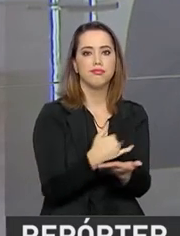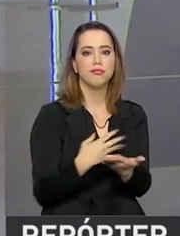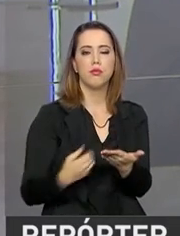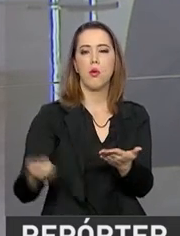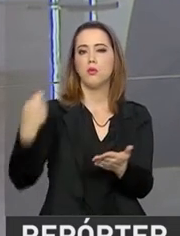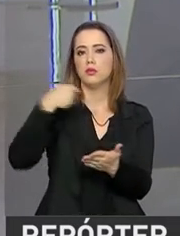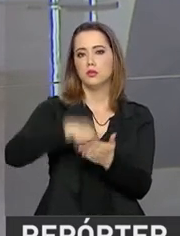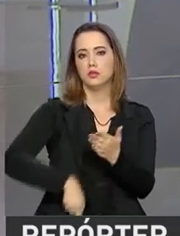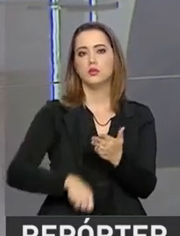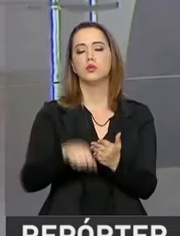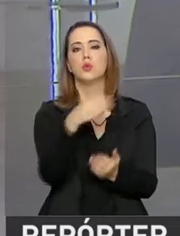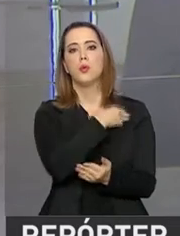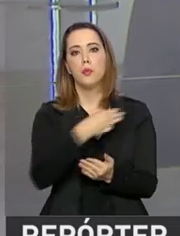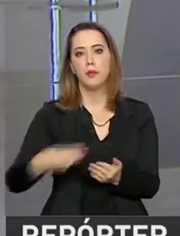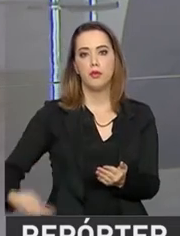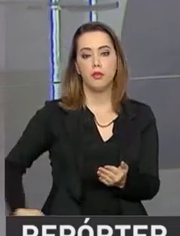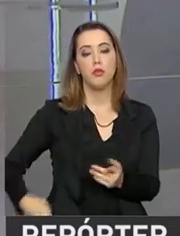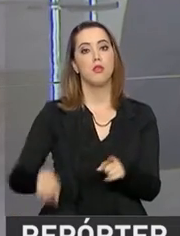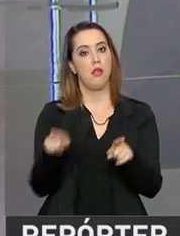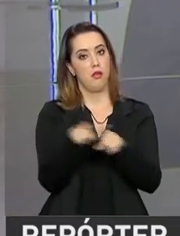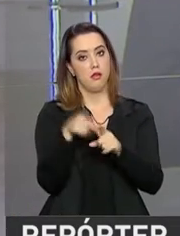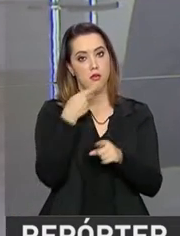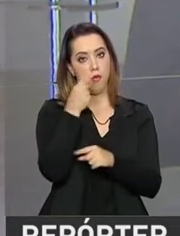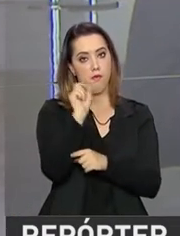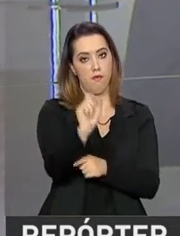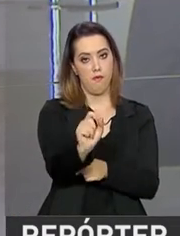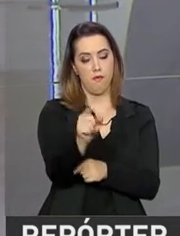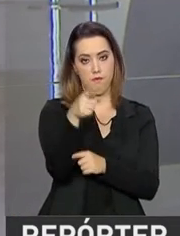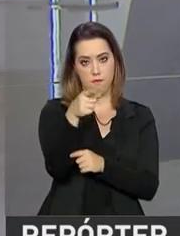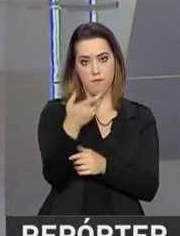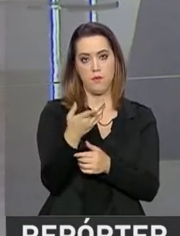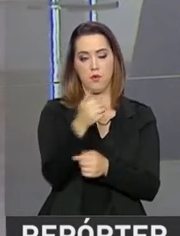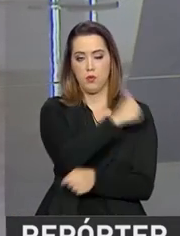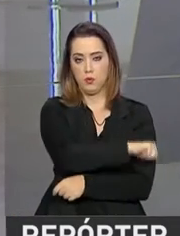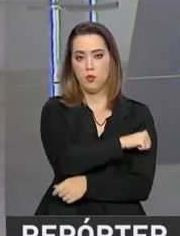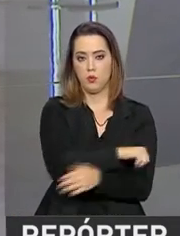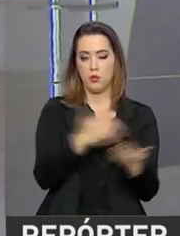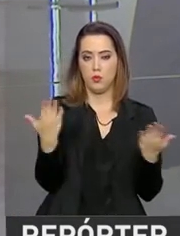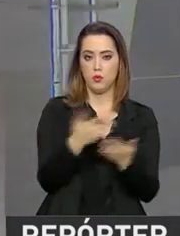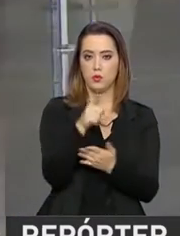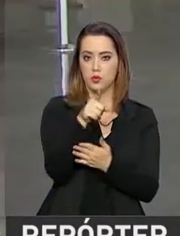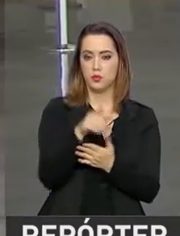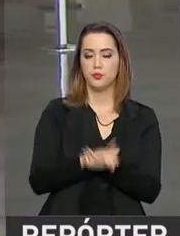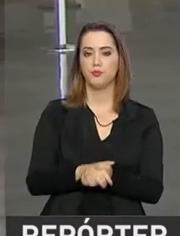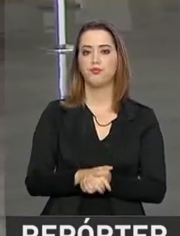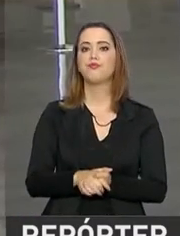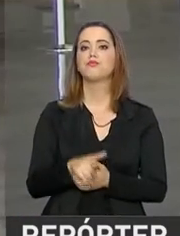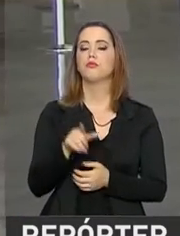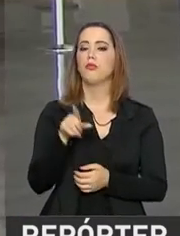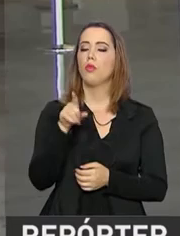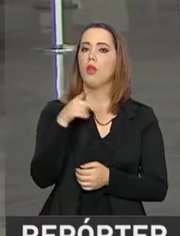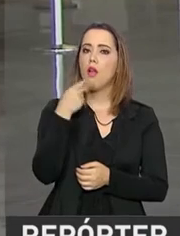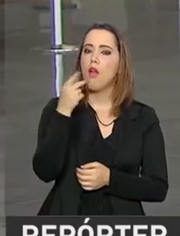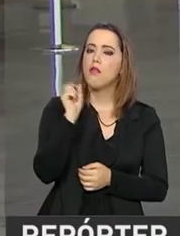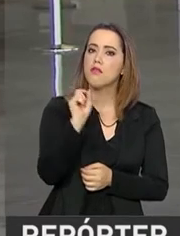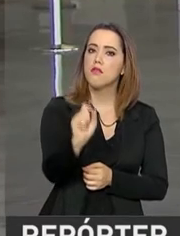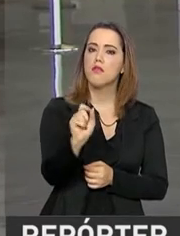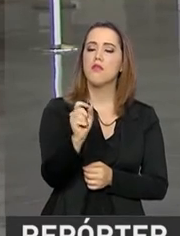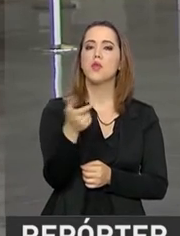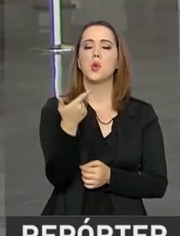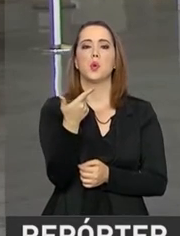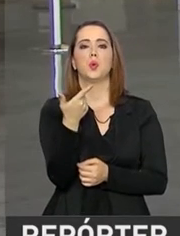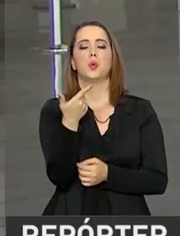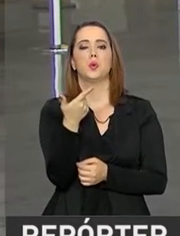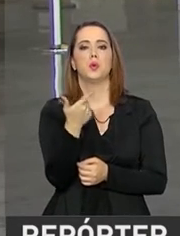Eliseu Padilha também falou sobre isso no Rio de Janeiro hoje né sim o ministro-chefe da casa civil Eliseu Padilha falou que